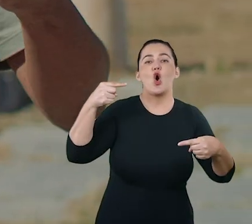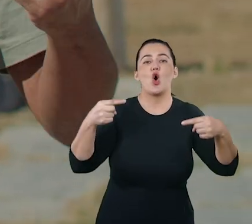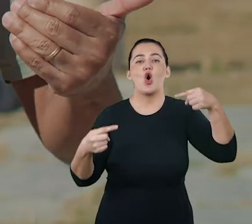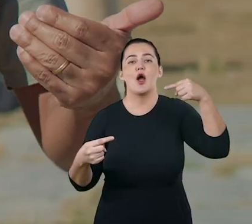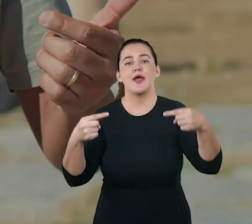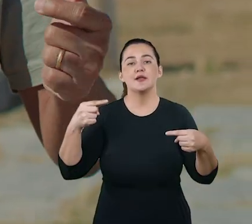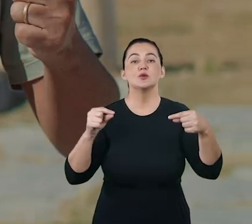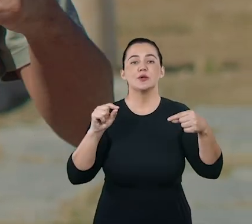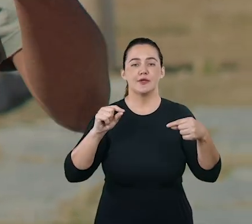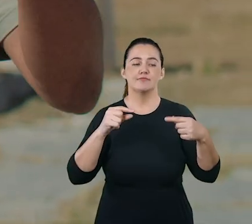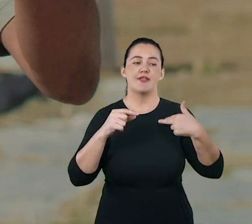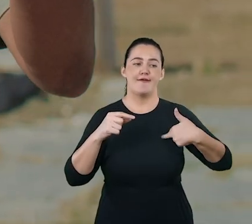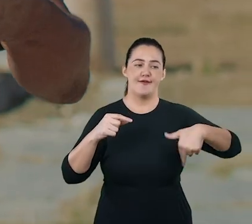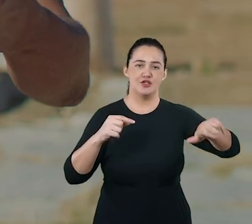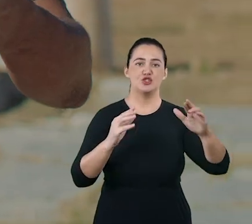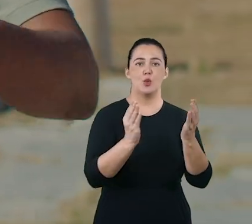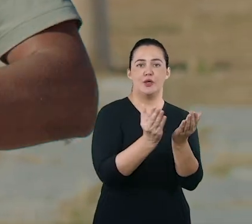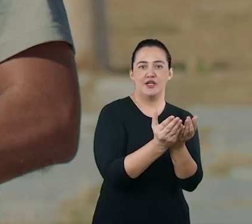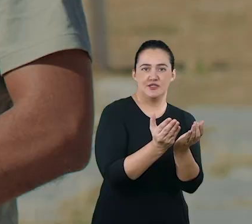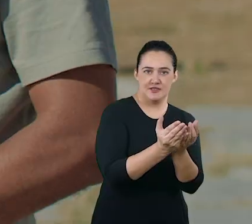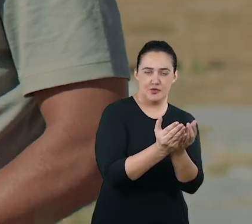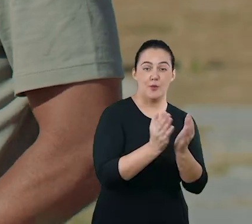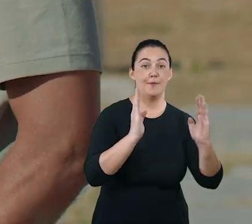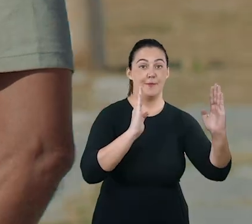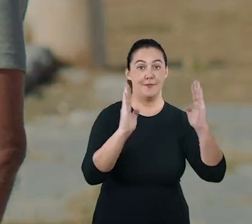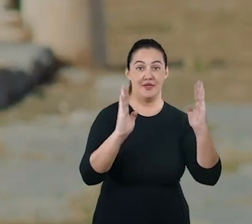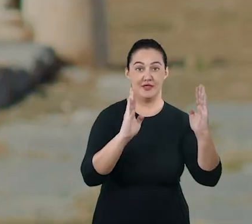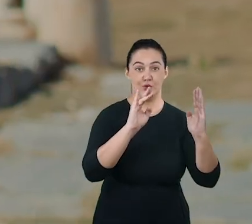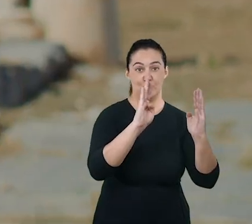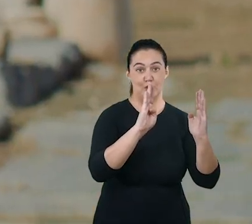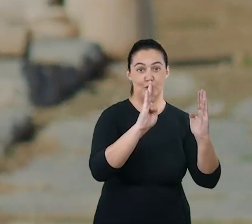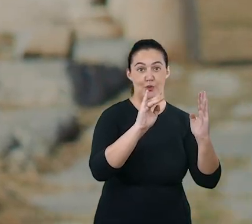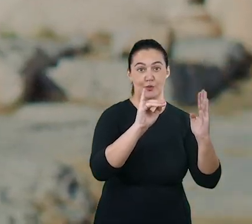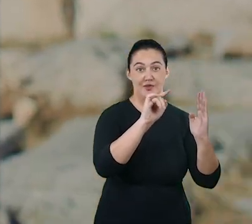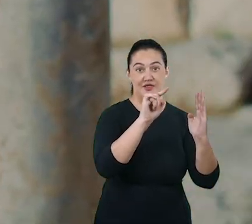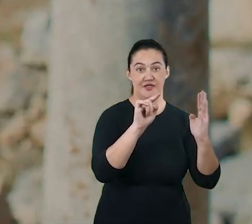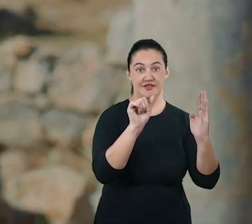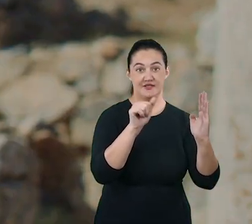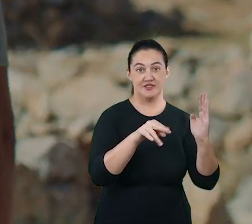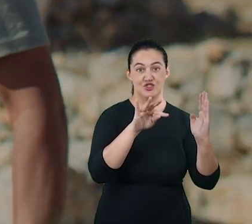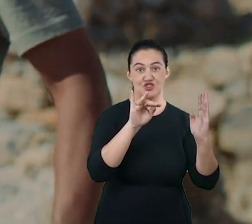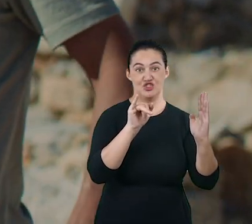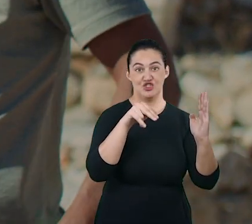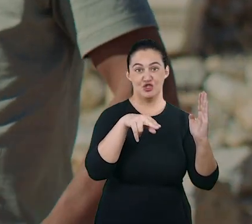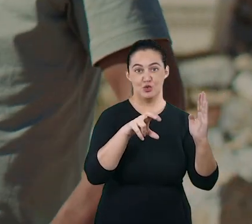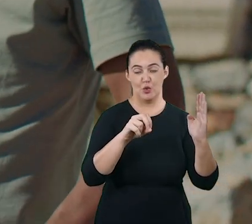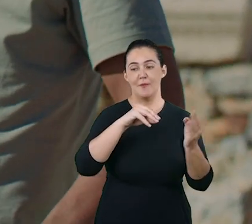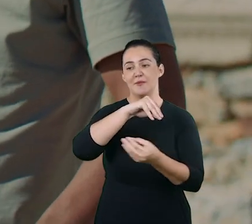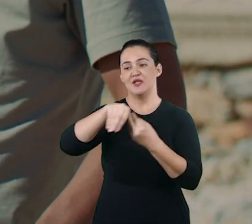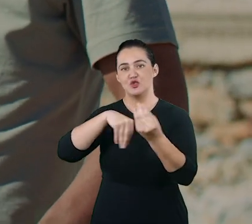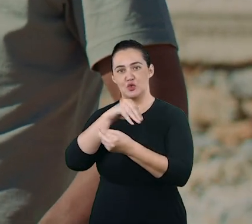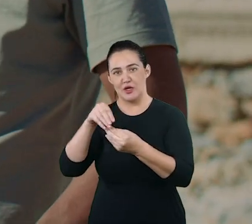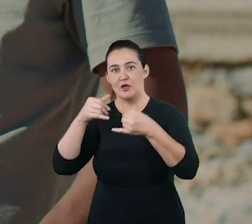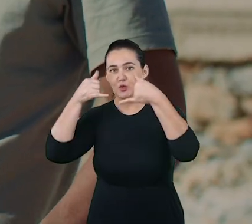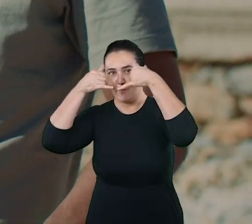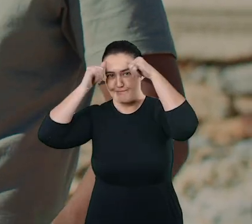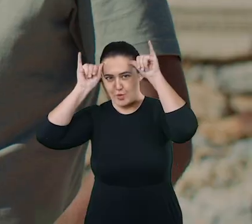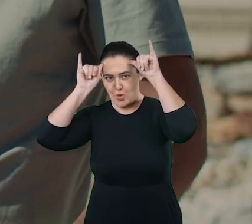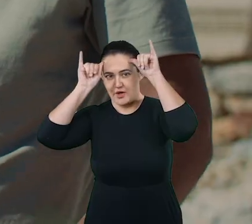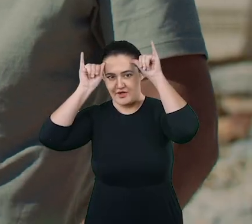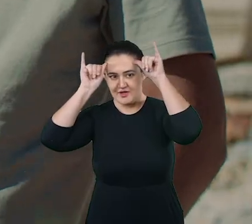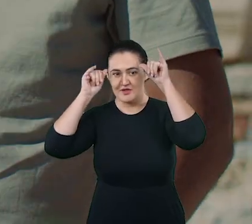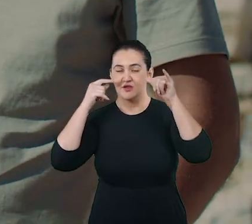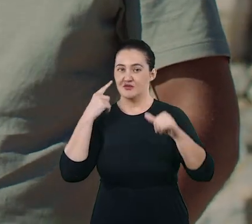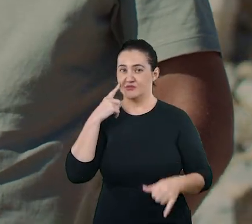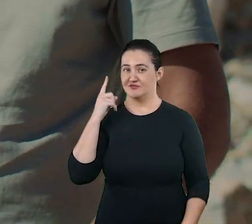religião cristã do período bizantino com o antigo culto do Taurobólium. Porque, embora essa pedra esteja fora